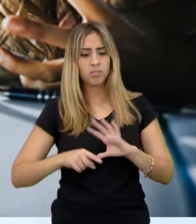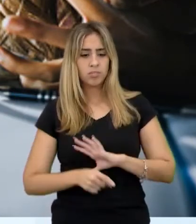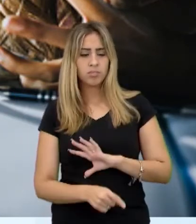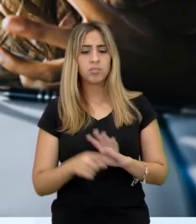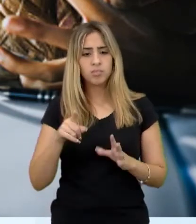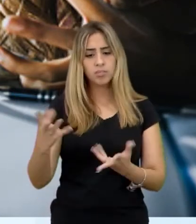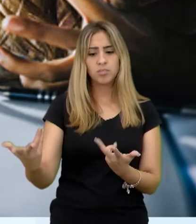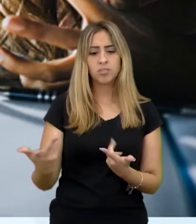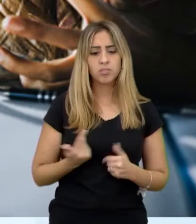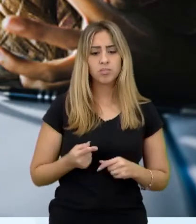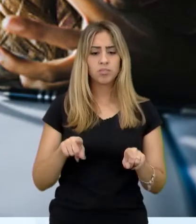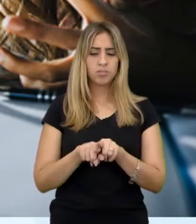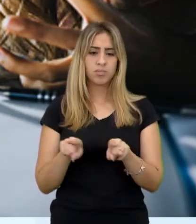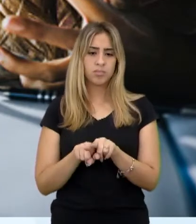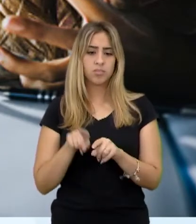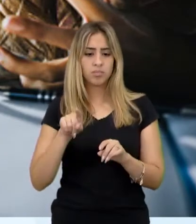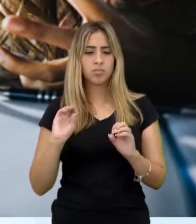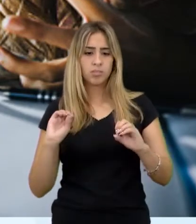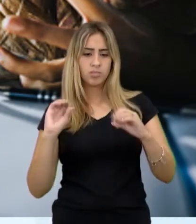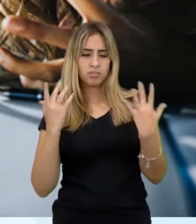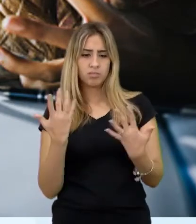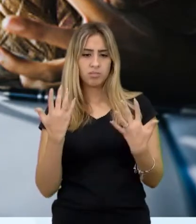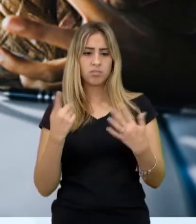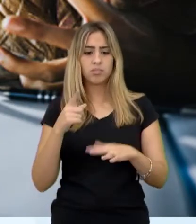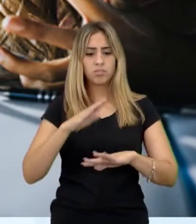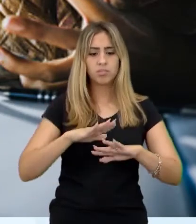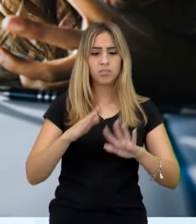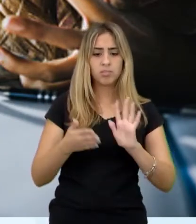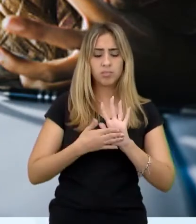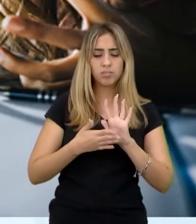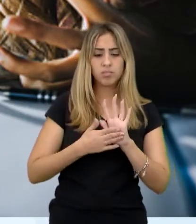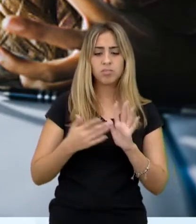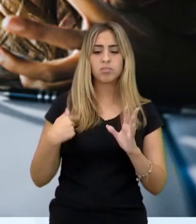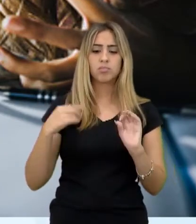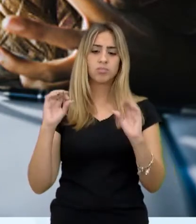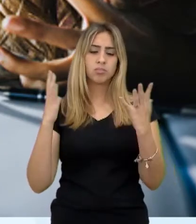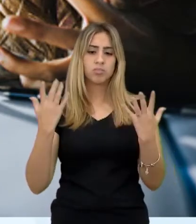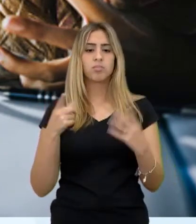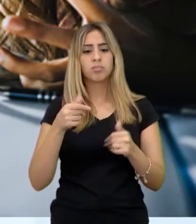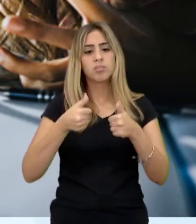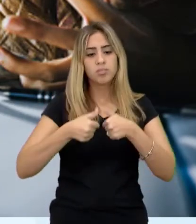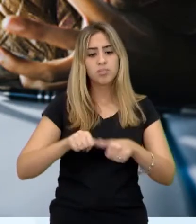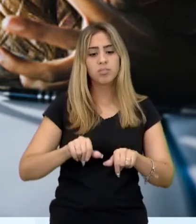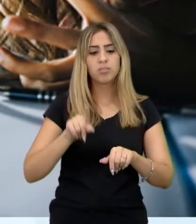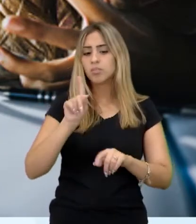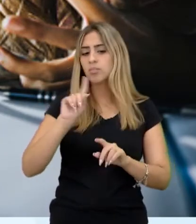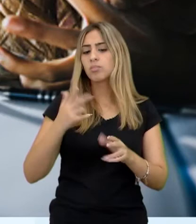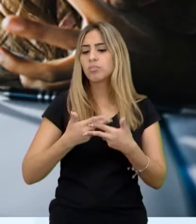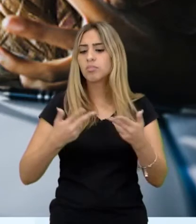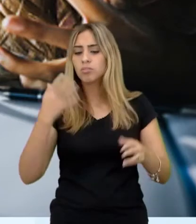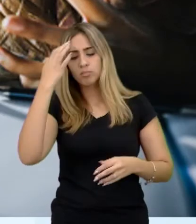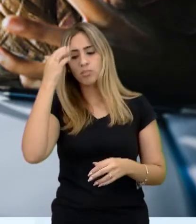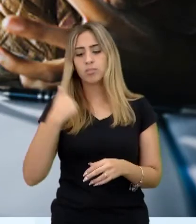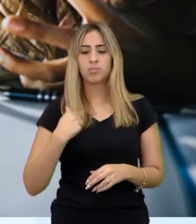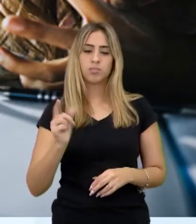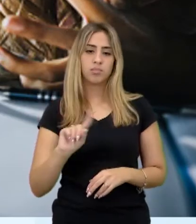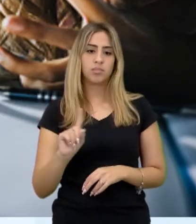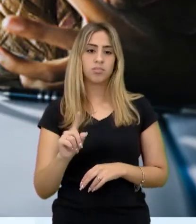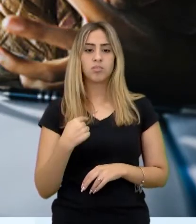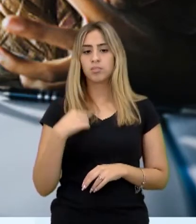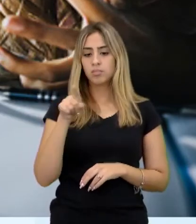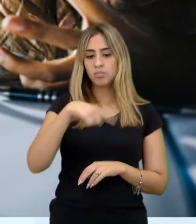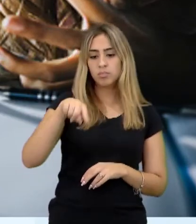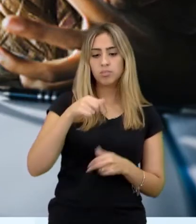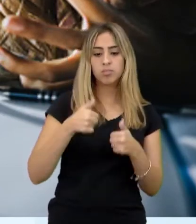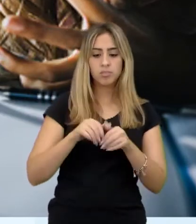é convidado também a resolver, a propor soluções. E aí ele fica, poxa, mas a culpa não é minha? São